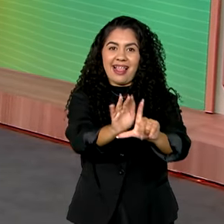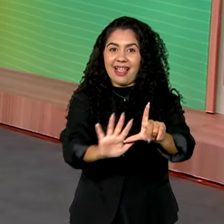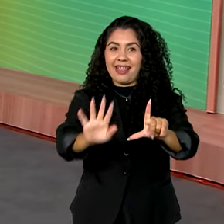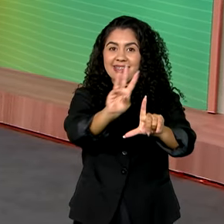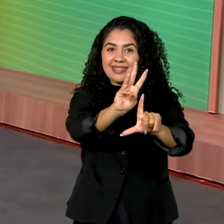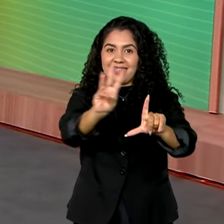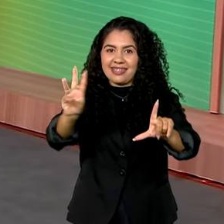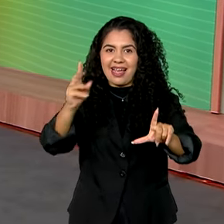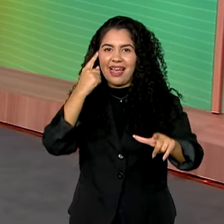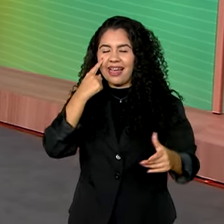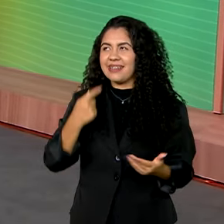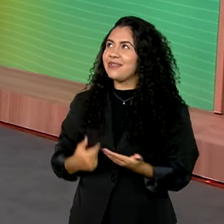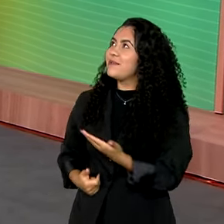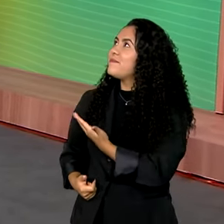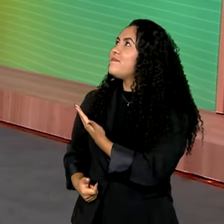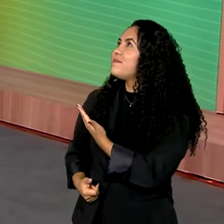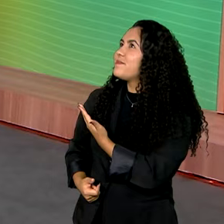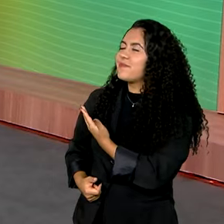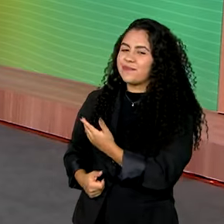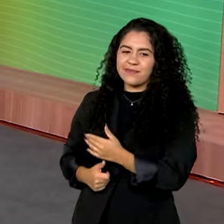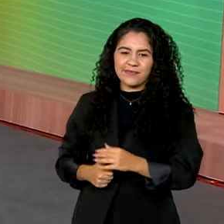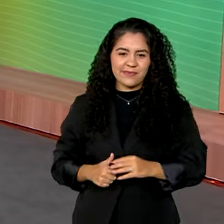site